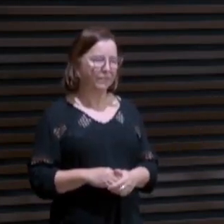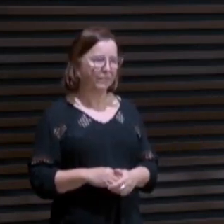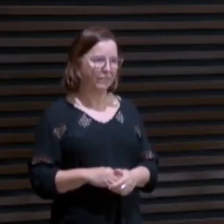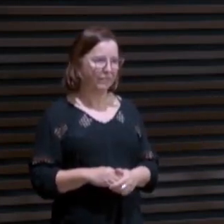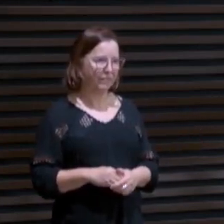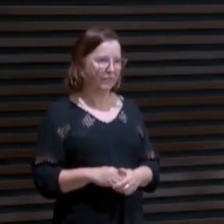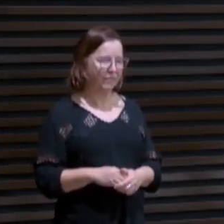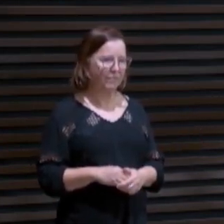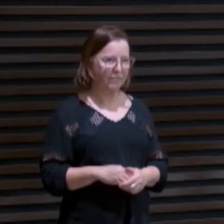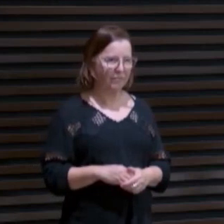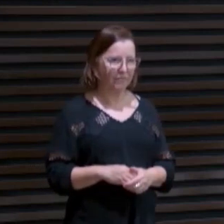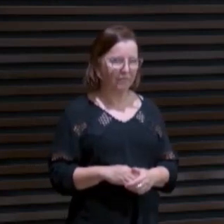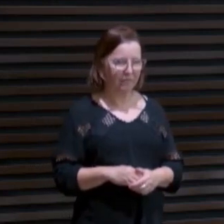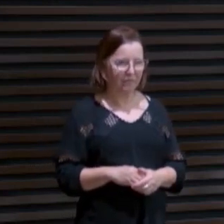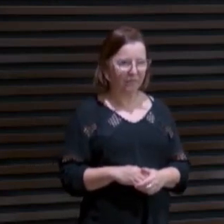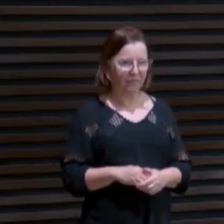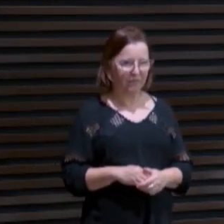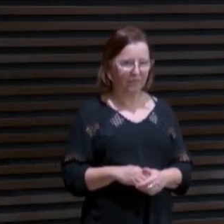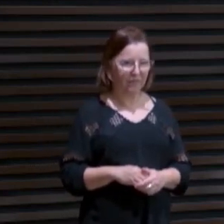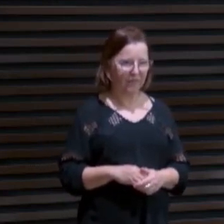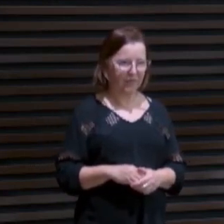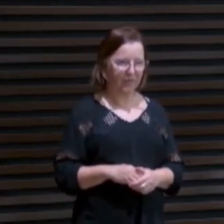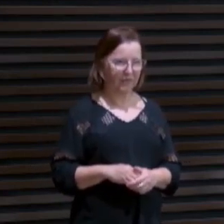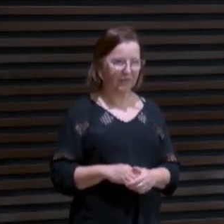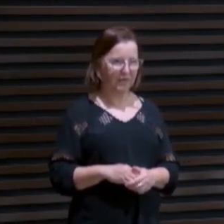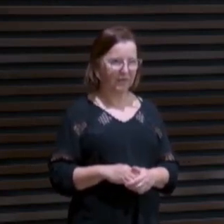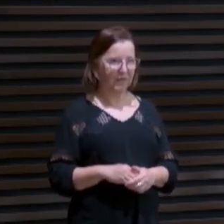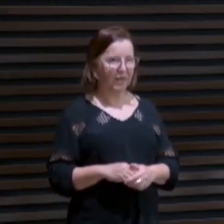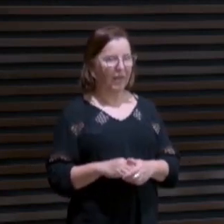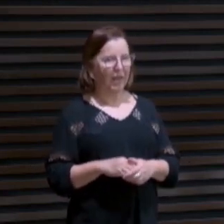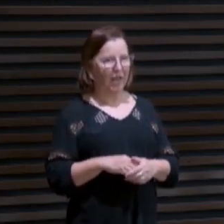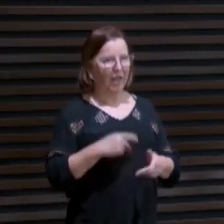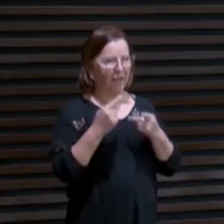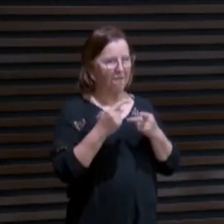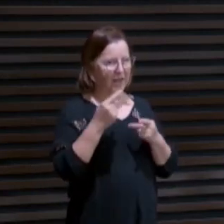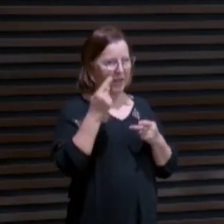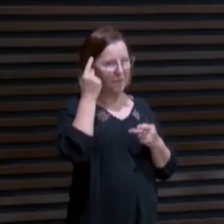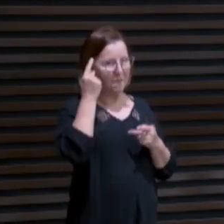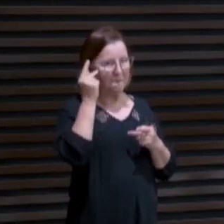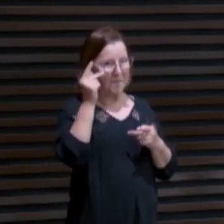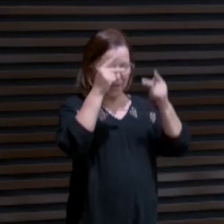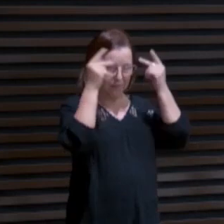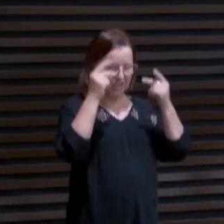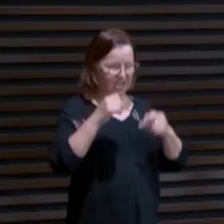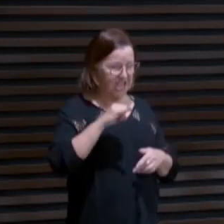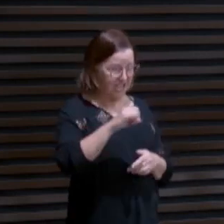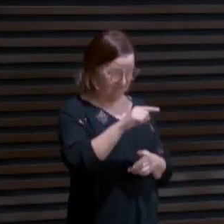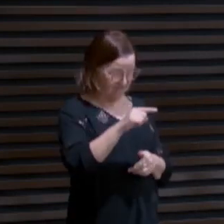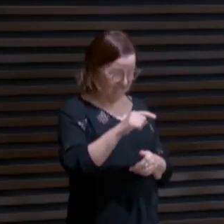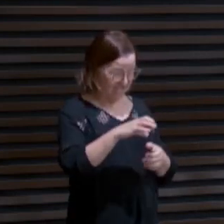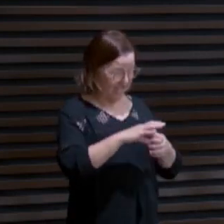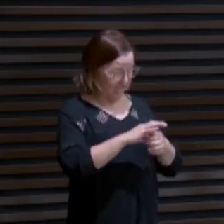Olha, ele diz assim, se você deixar este homem ir, você não é amigo de